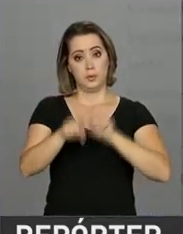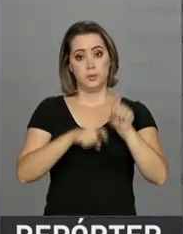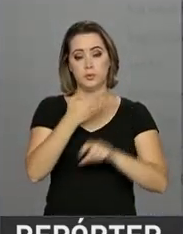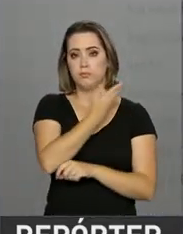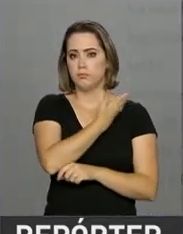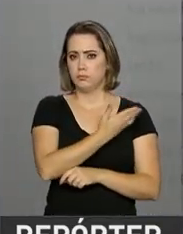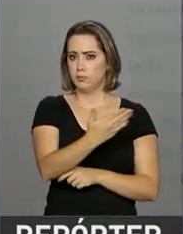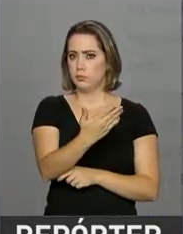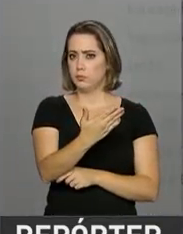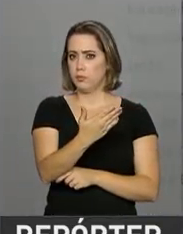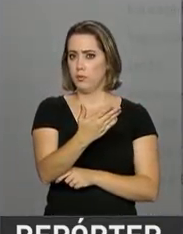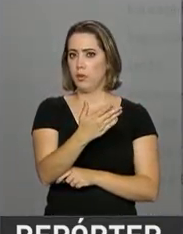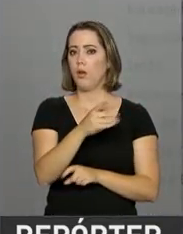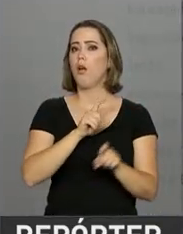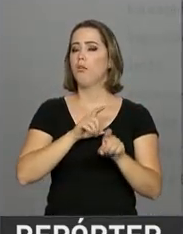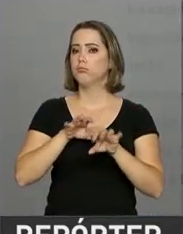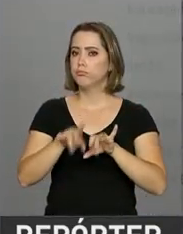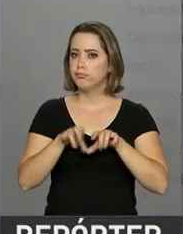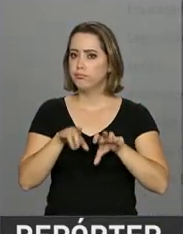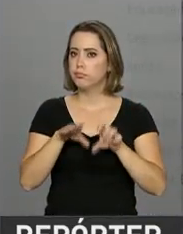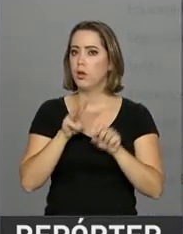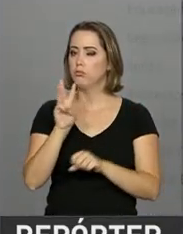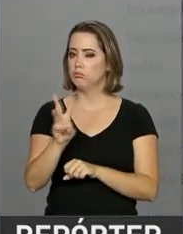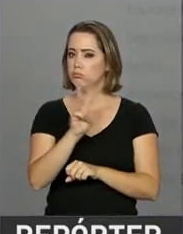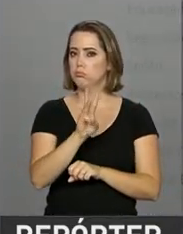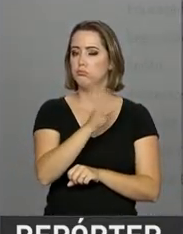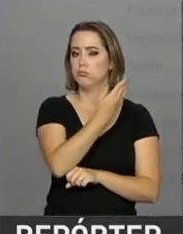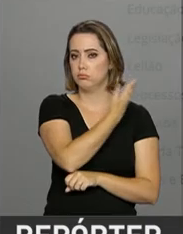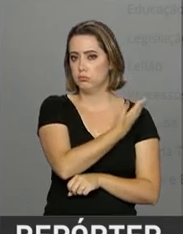da receita federal na internet no endereço